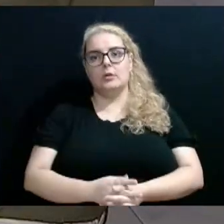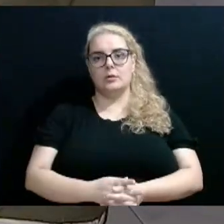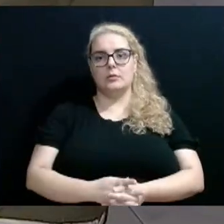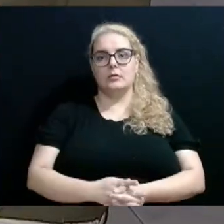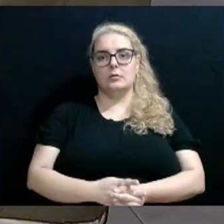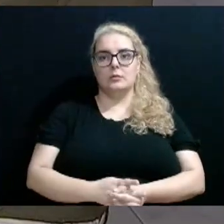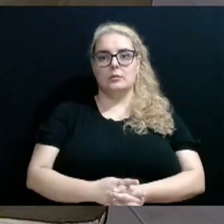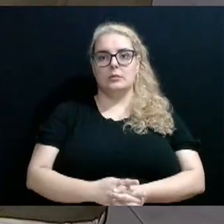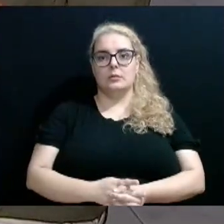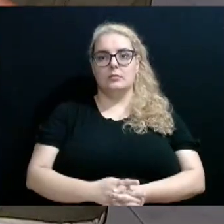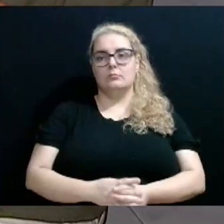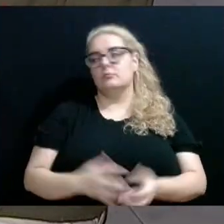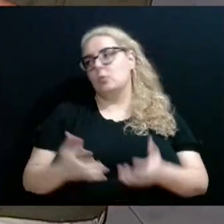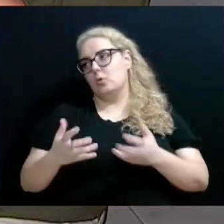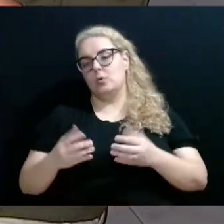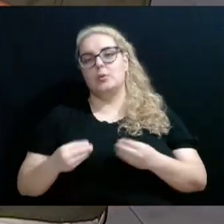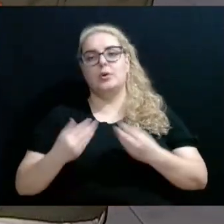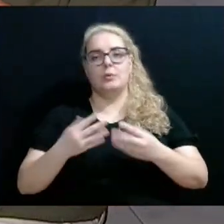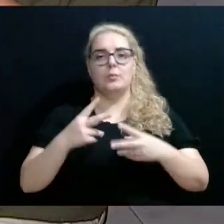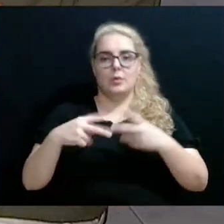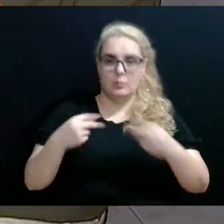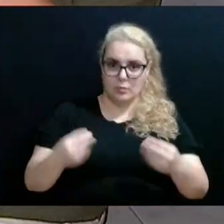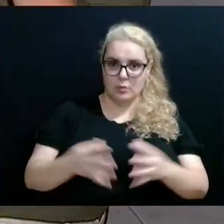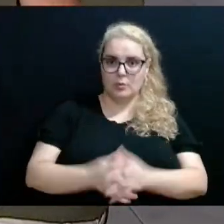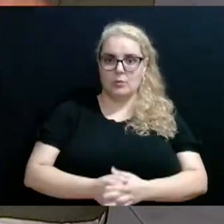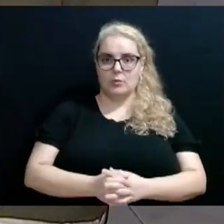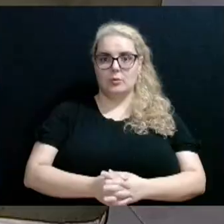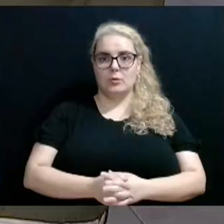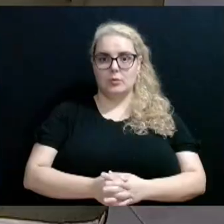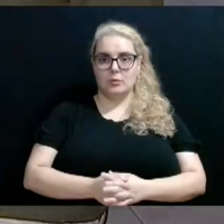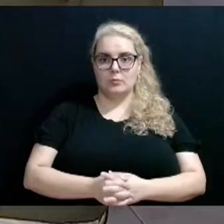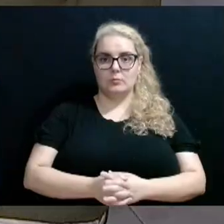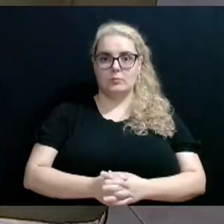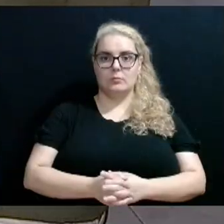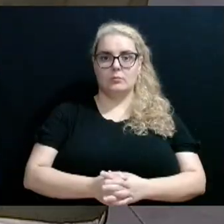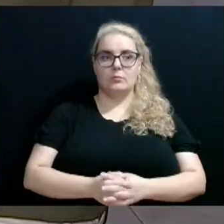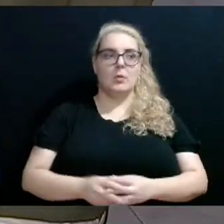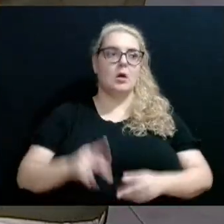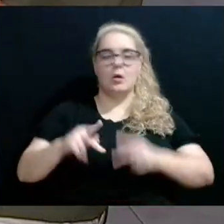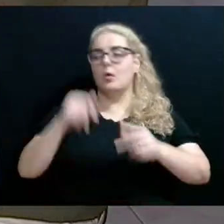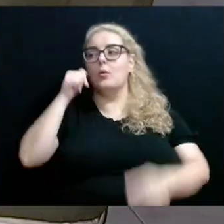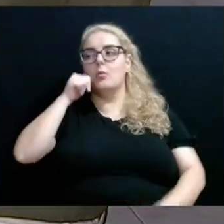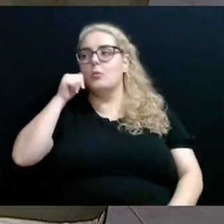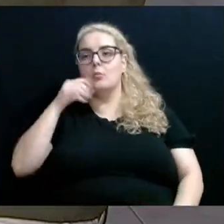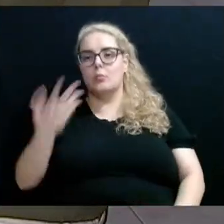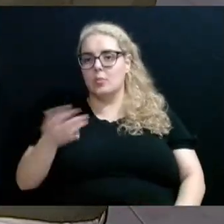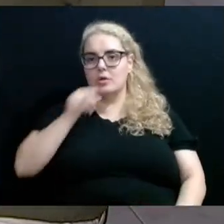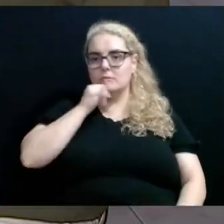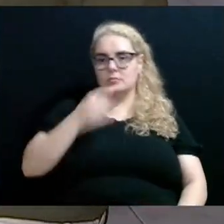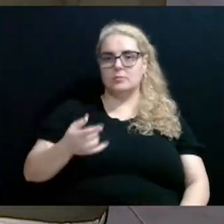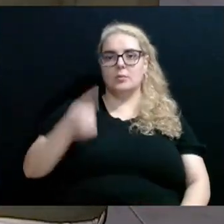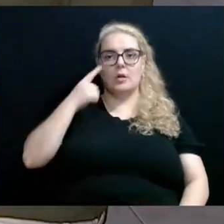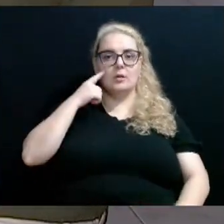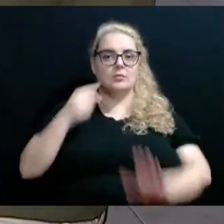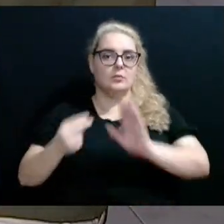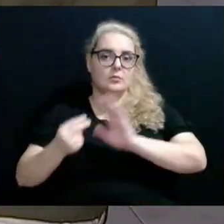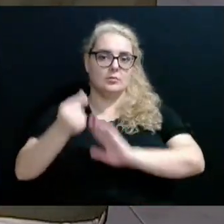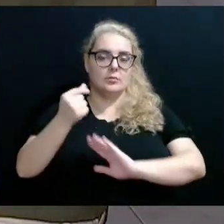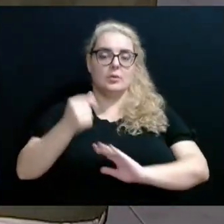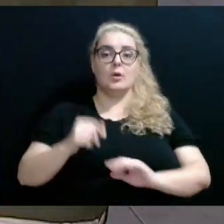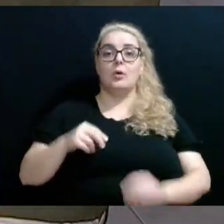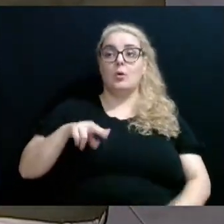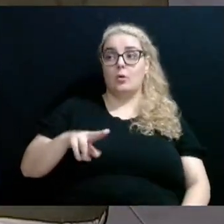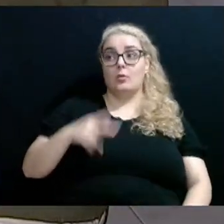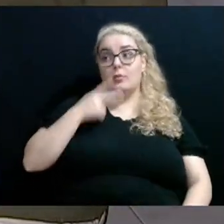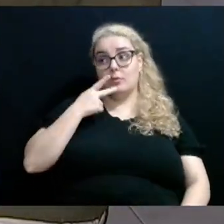quero presentear, mas é um público feminino, vamos dizer assim. Aí eu tento criar algo, ou até mesmo falo para ela,